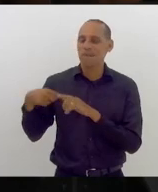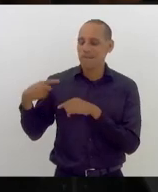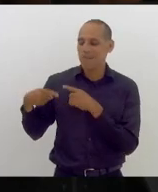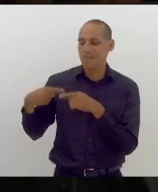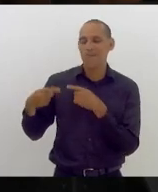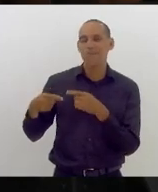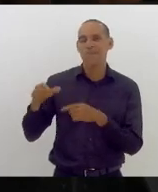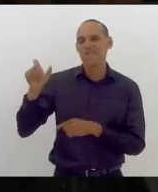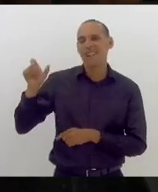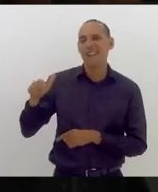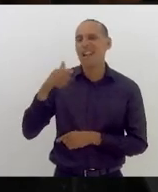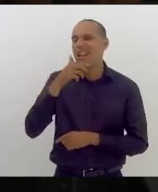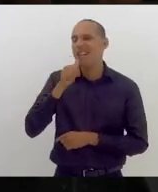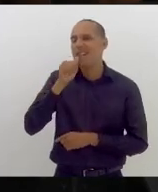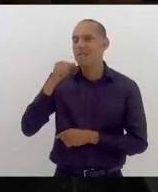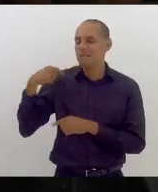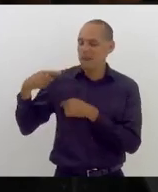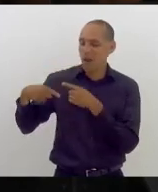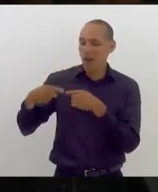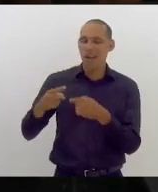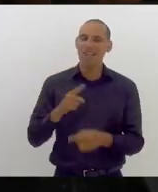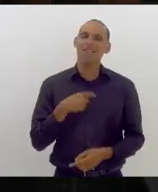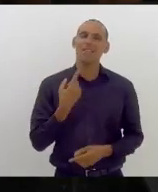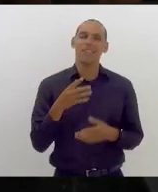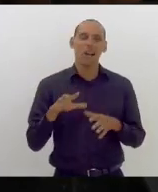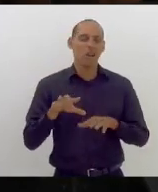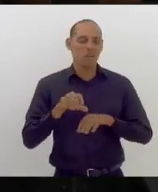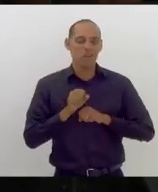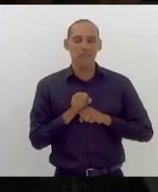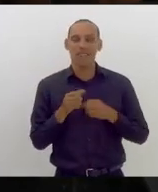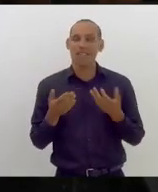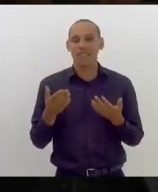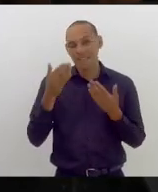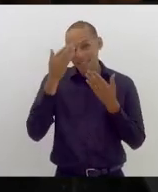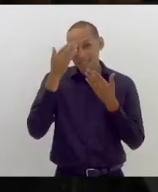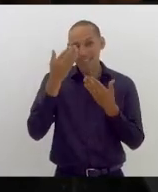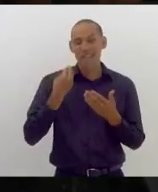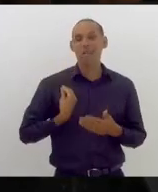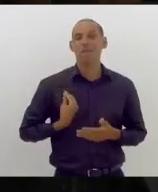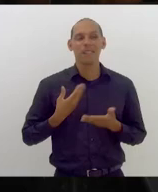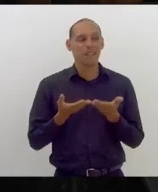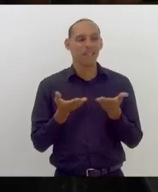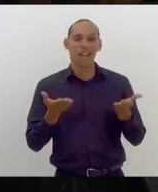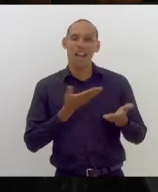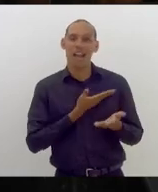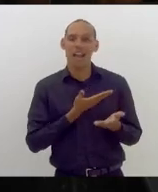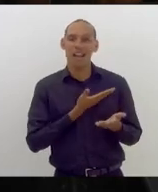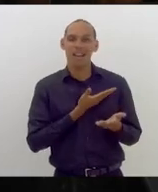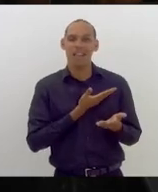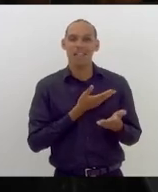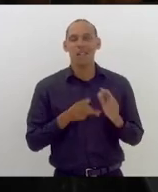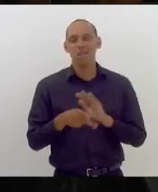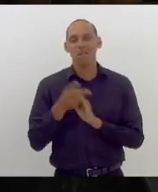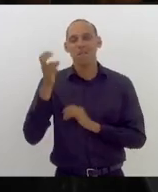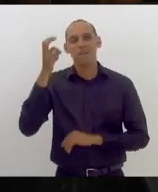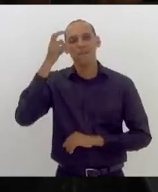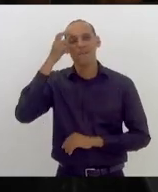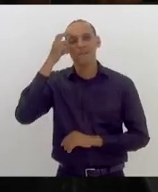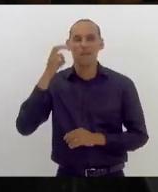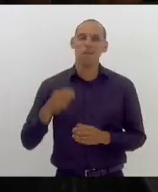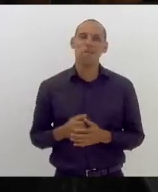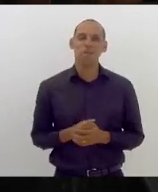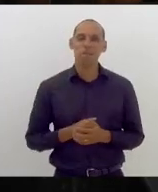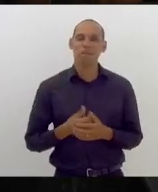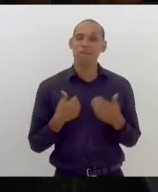vem muito do meu pai. Então, queria muito agradecer a presença aqui de todos os meus amigos que estão aqui da cultura, que